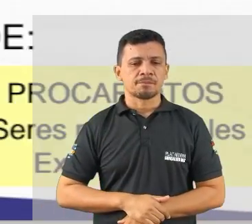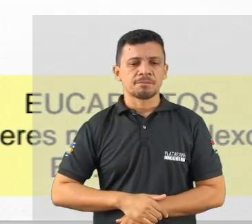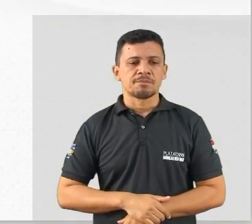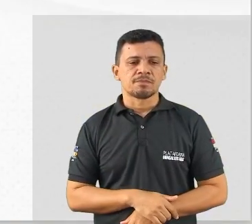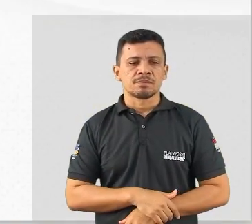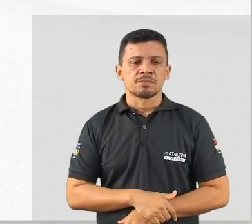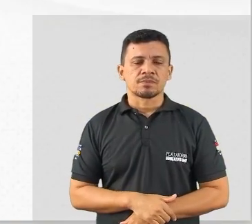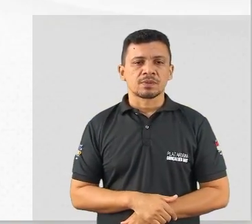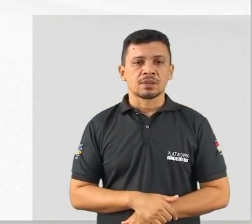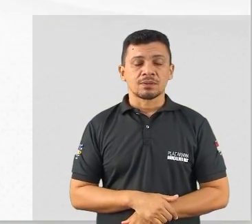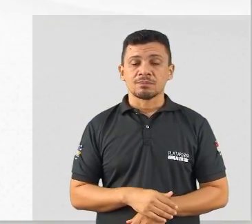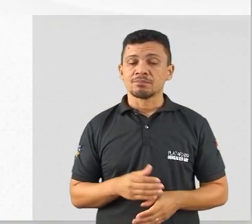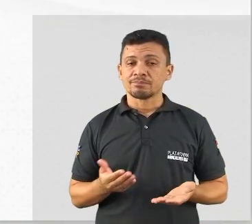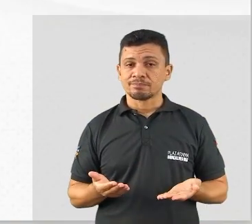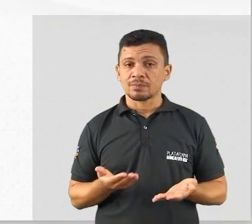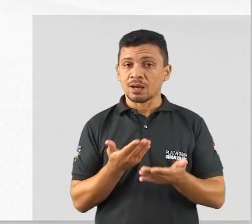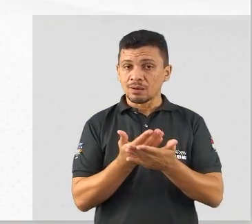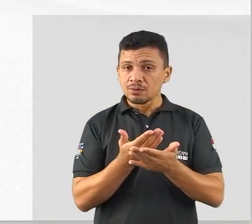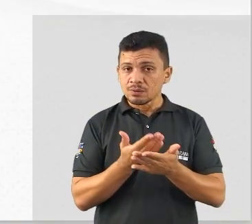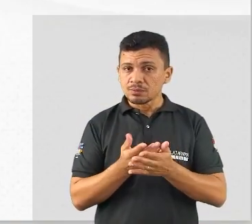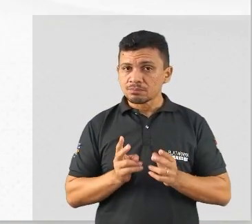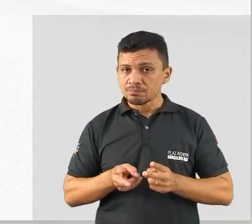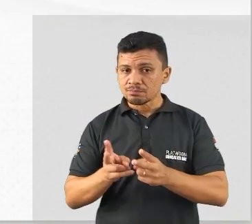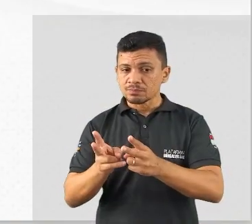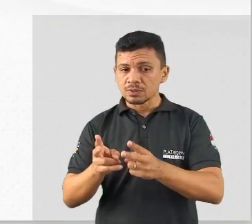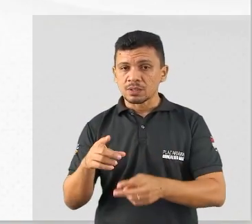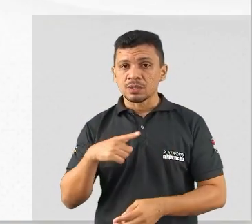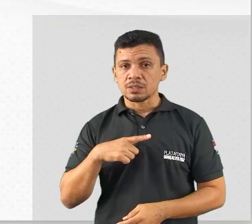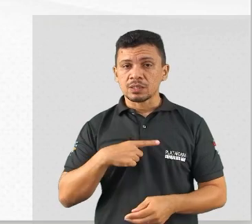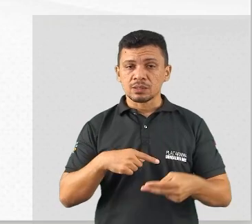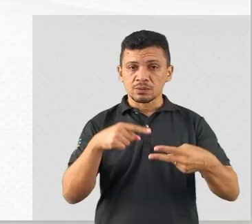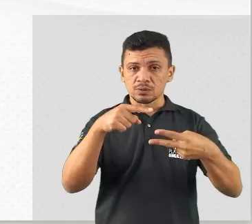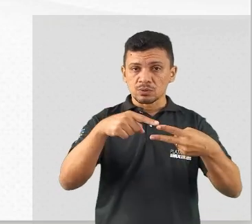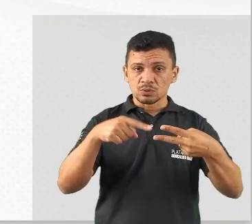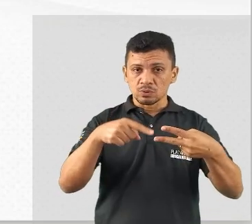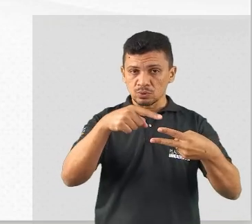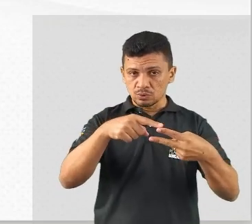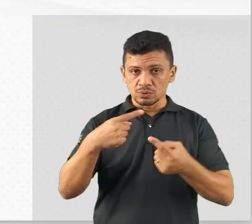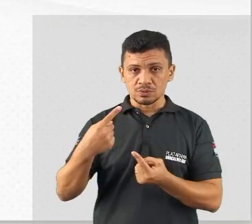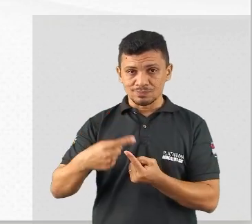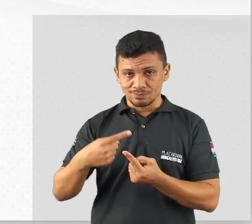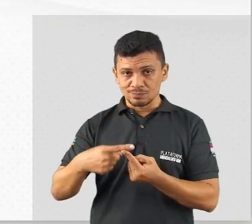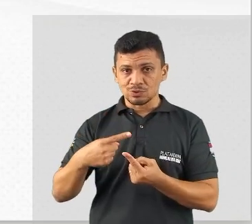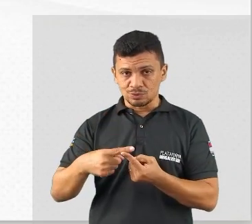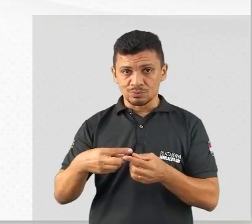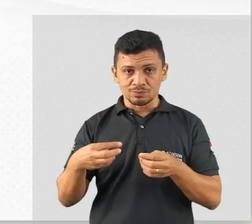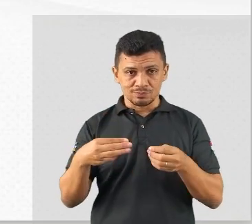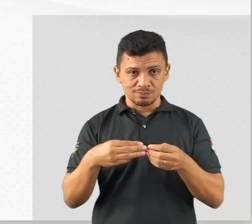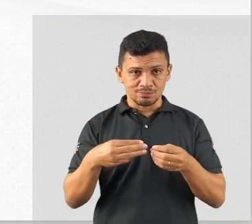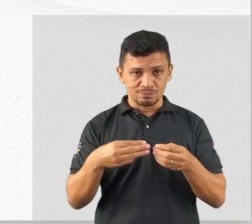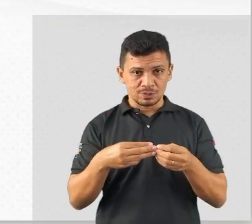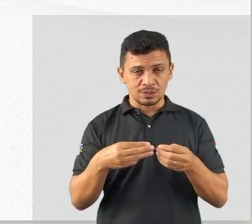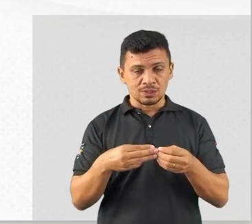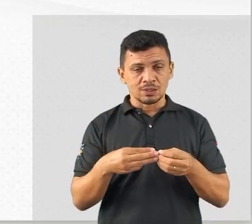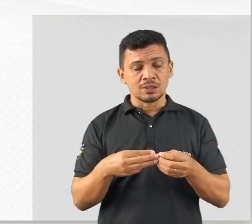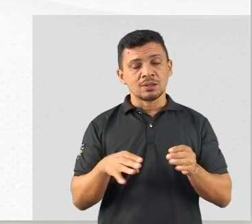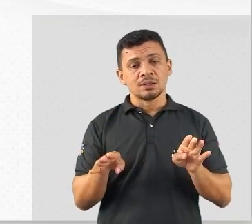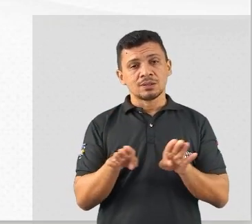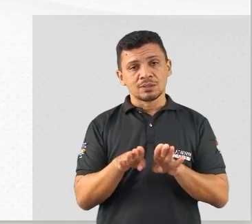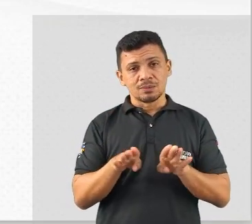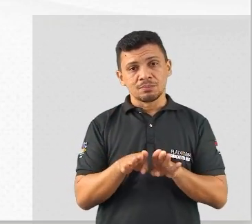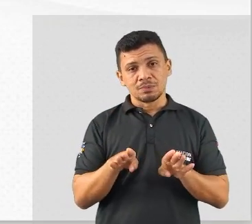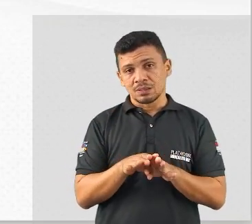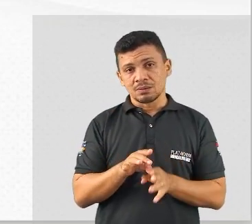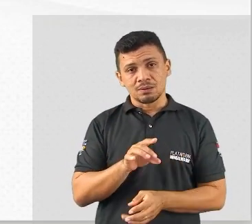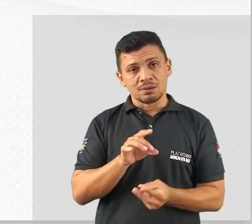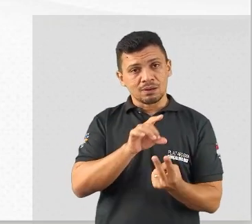dando continuidade à nossa aula, existem dois tipos de célula, né? Também de acordo com a sua complexidade, de acordo com a